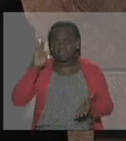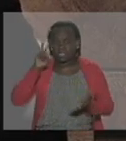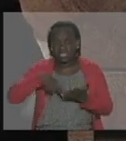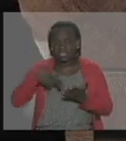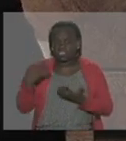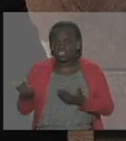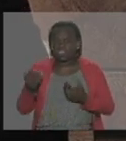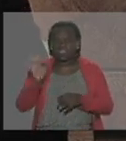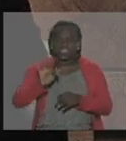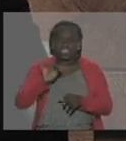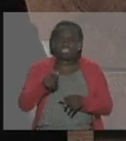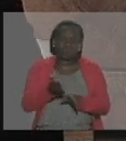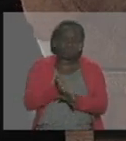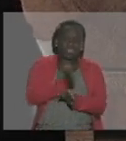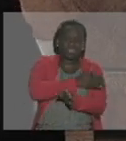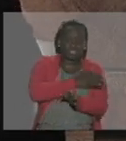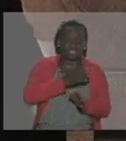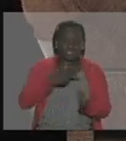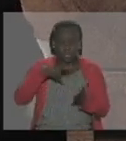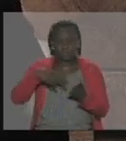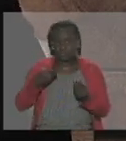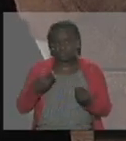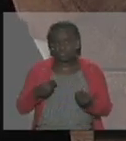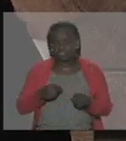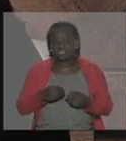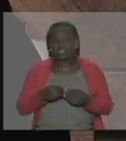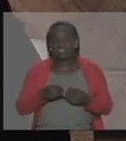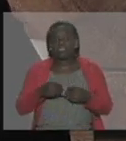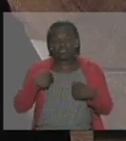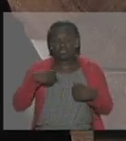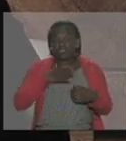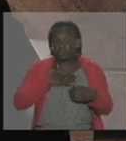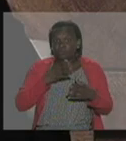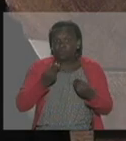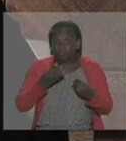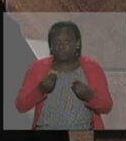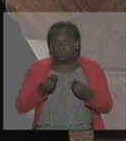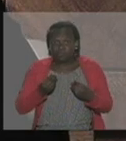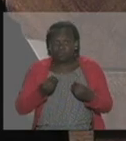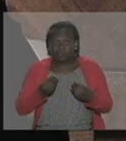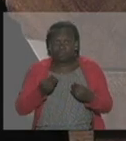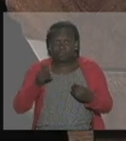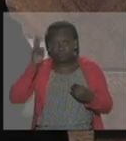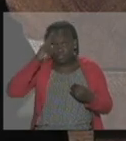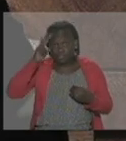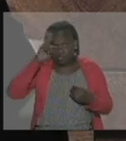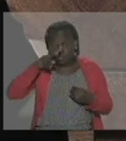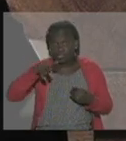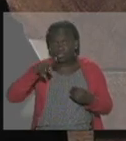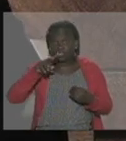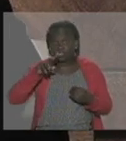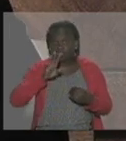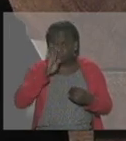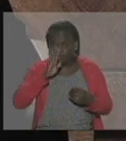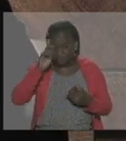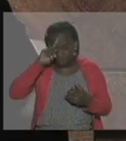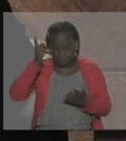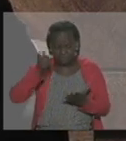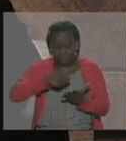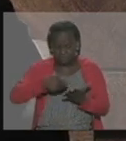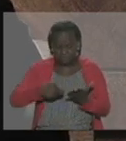era bem novinha antes da faculdade Lia bastante e eu gosto muito da ficção